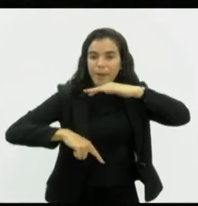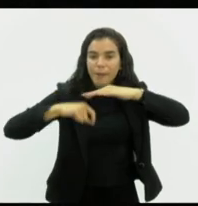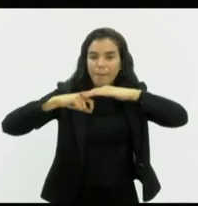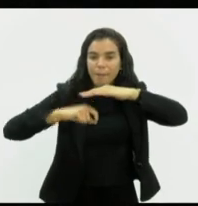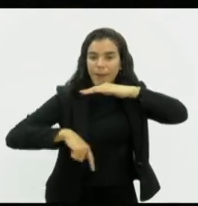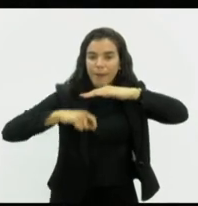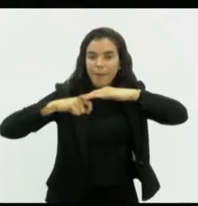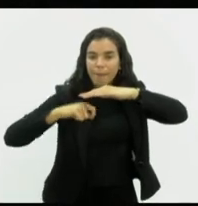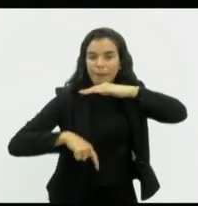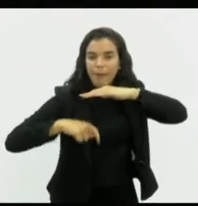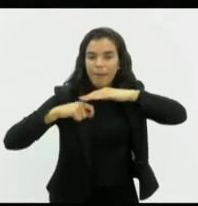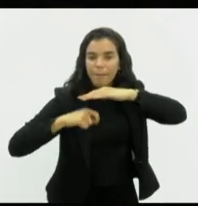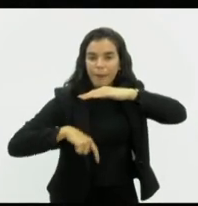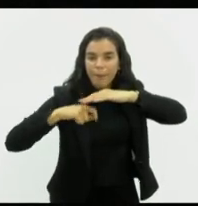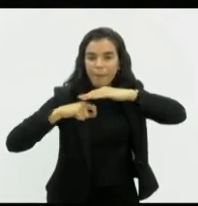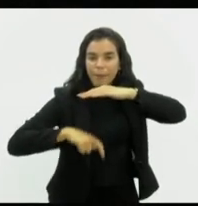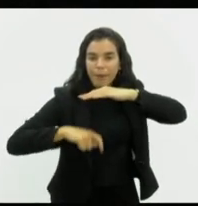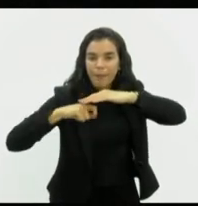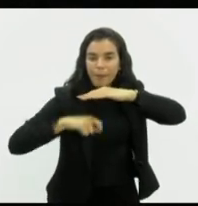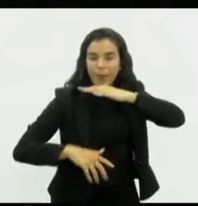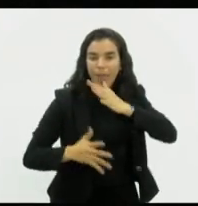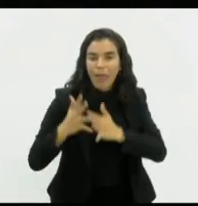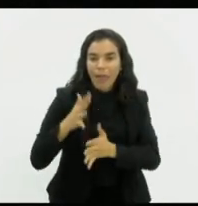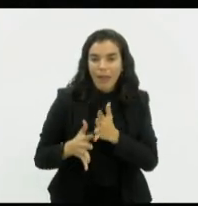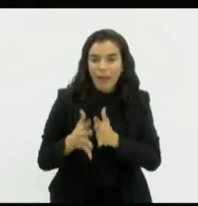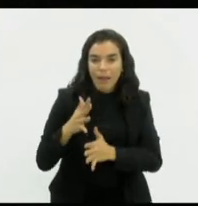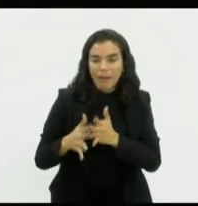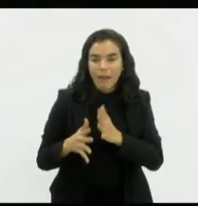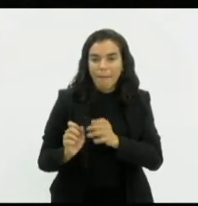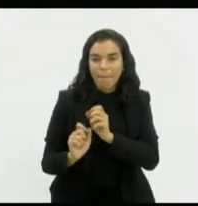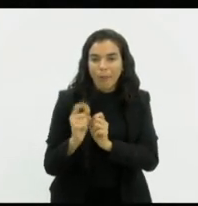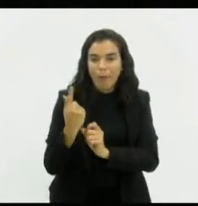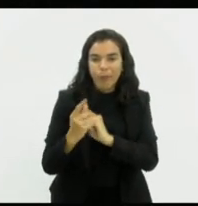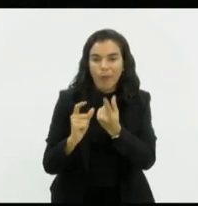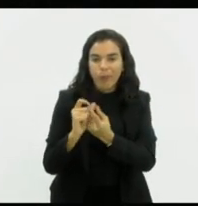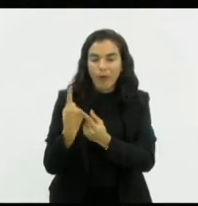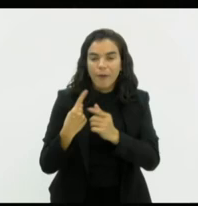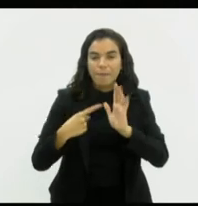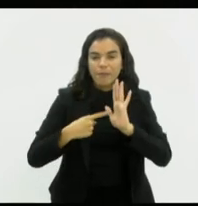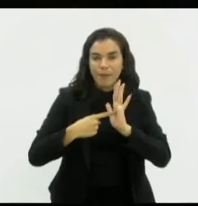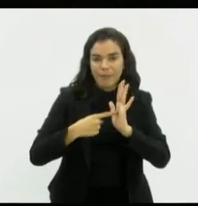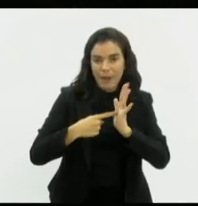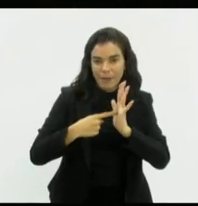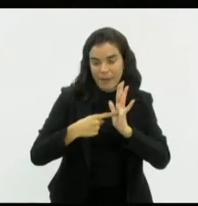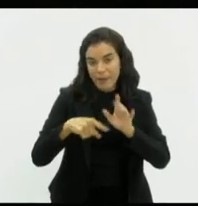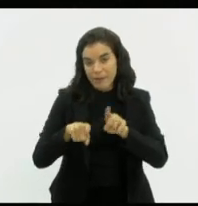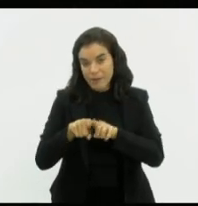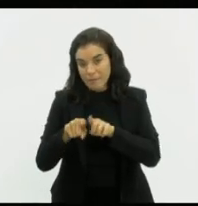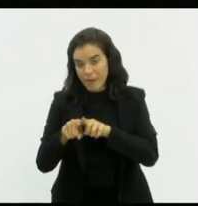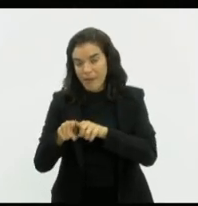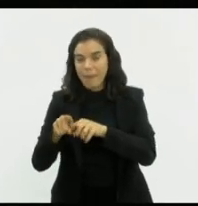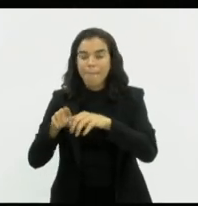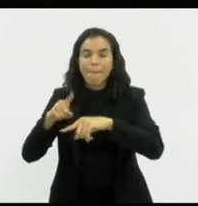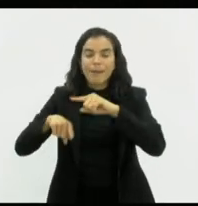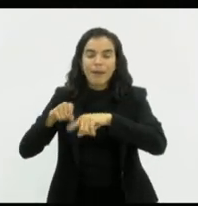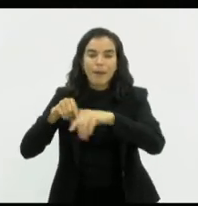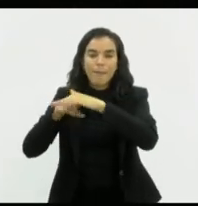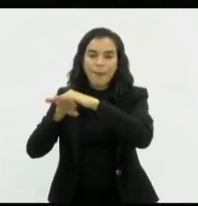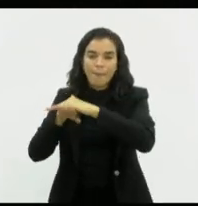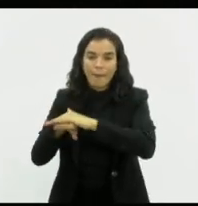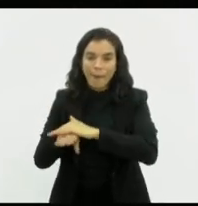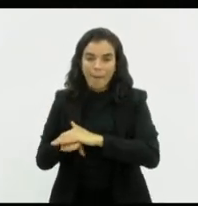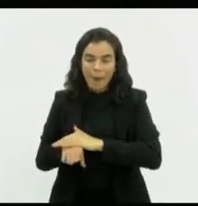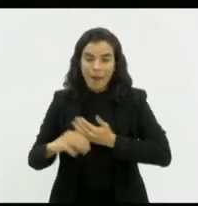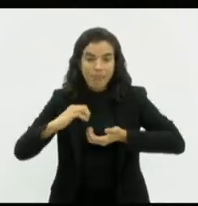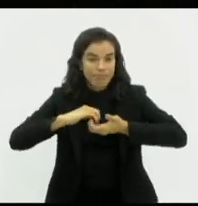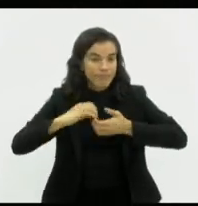e aí acaba prejudicando o maquinário, os elevadores, o almoxerifado, inunda tudo, mesmo com a reforma do telhado tendo sido